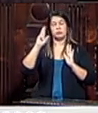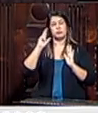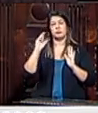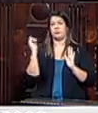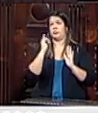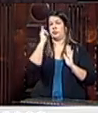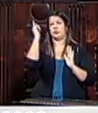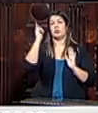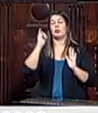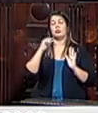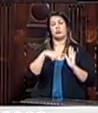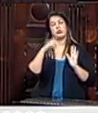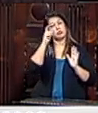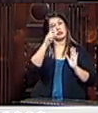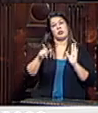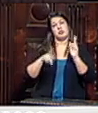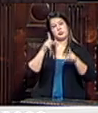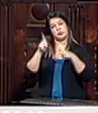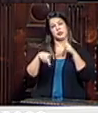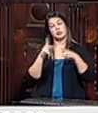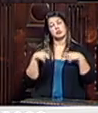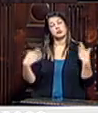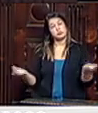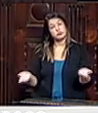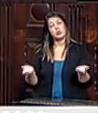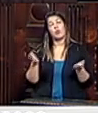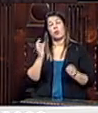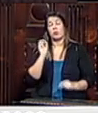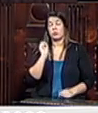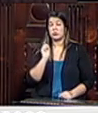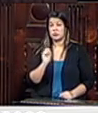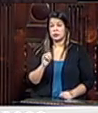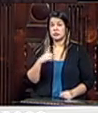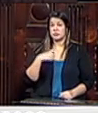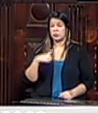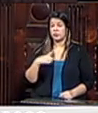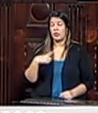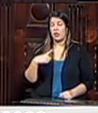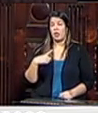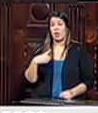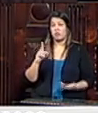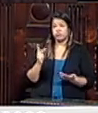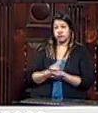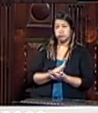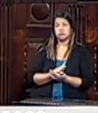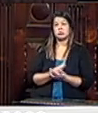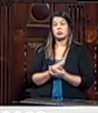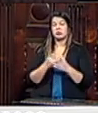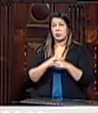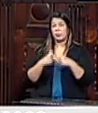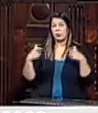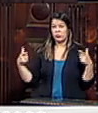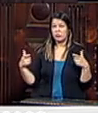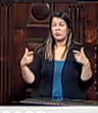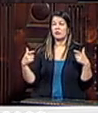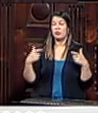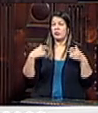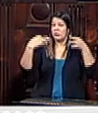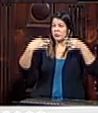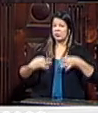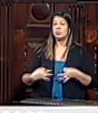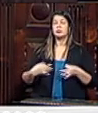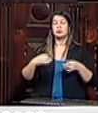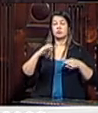dos interesses da população. Agora, se houver o entendimento da maioria ampla, absoluta,